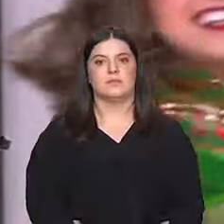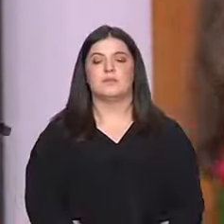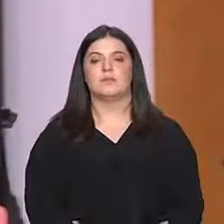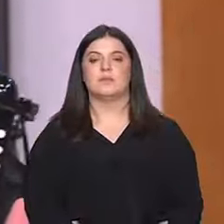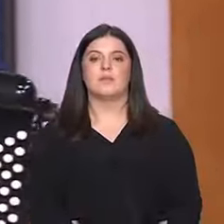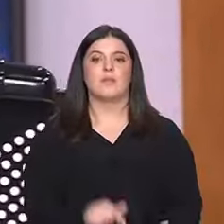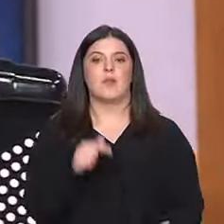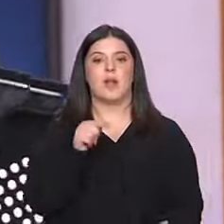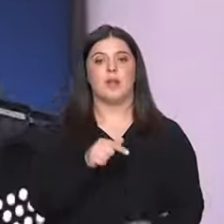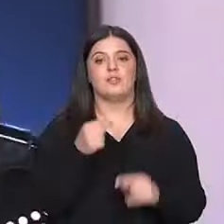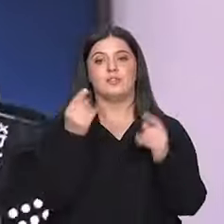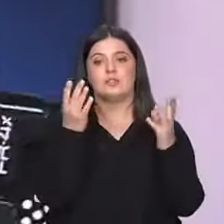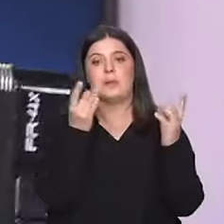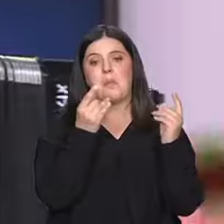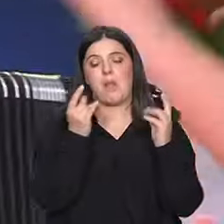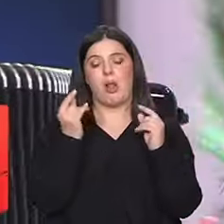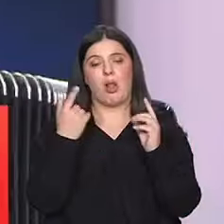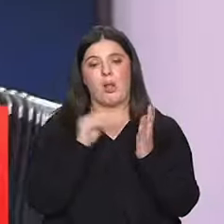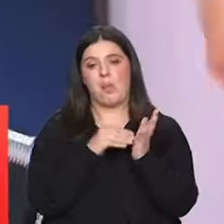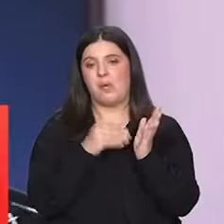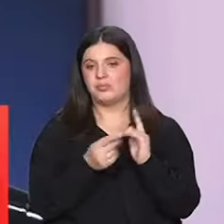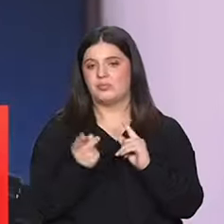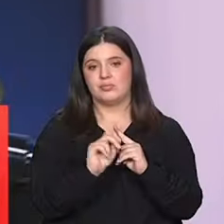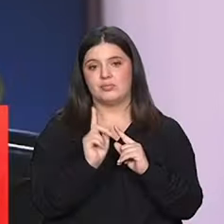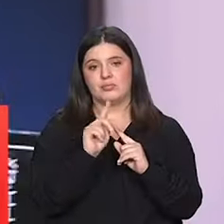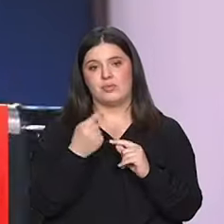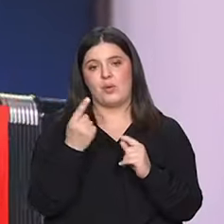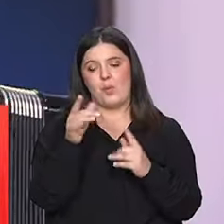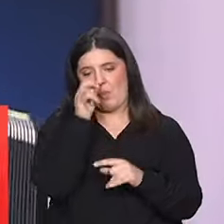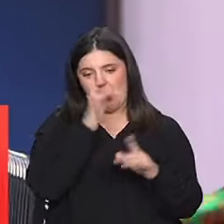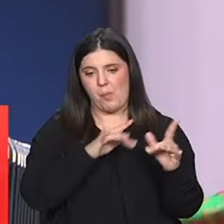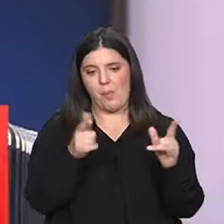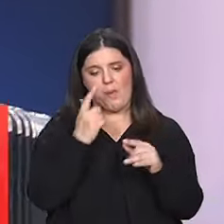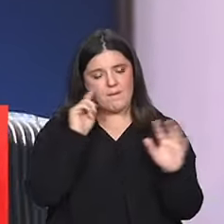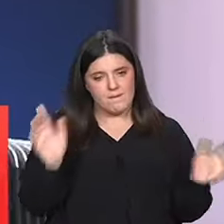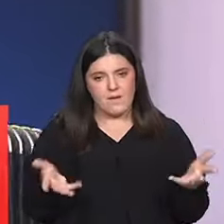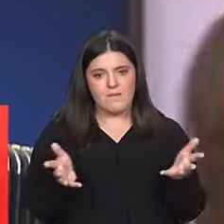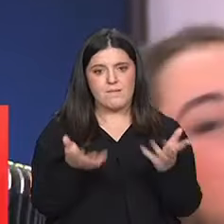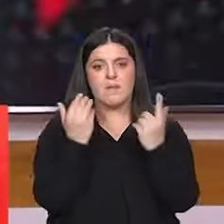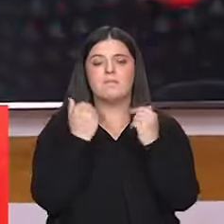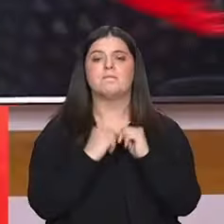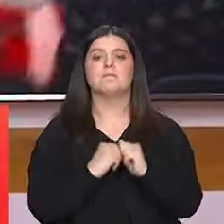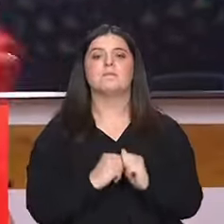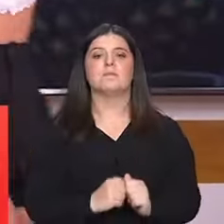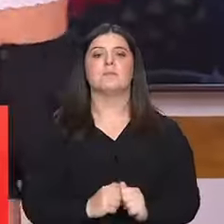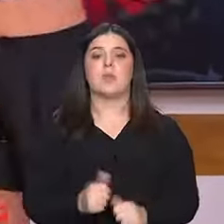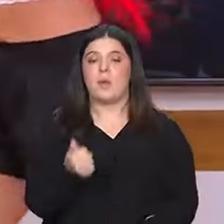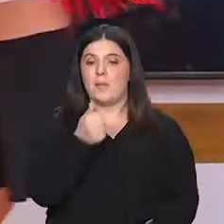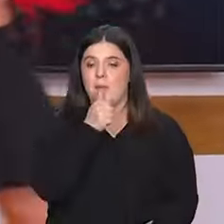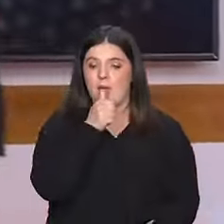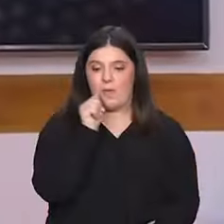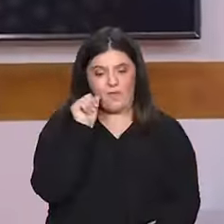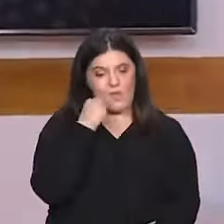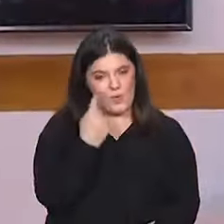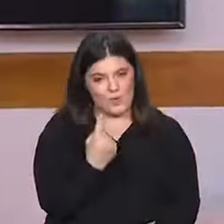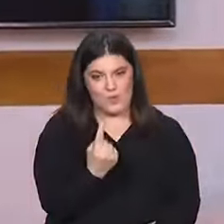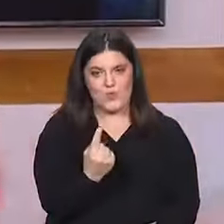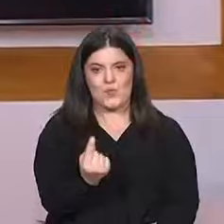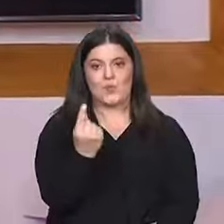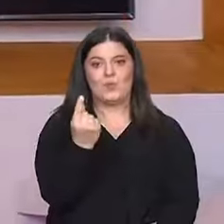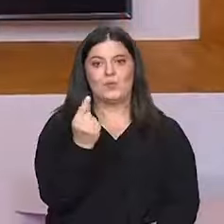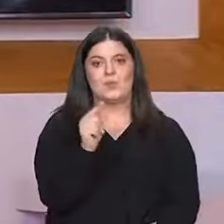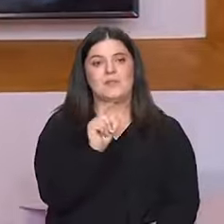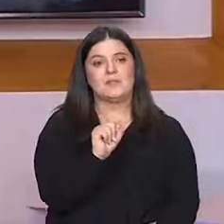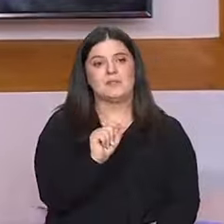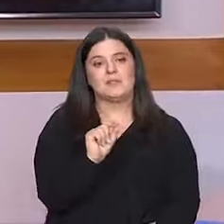Este malhão não é pobre, é alimentado pelo povo português. Bebe um copinho de vinho, come